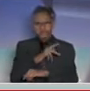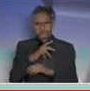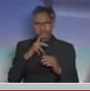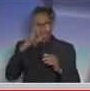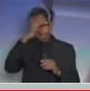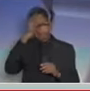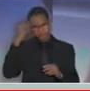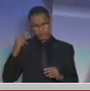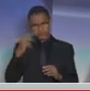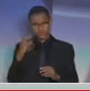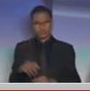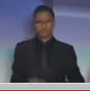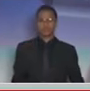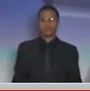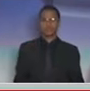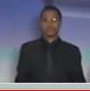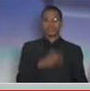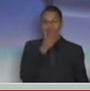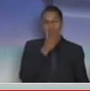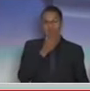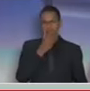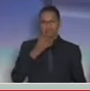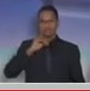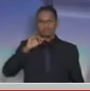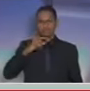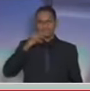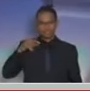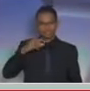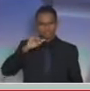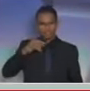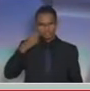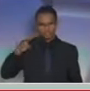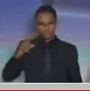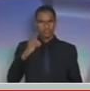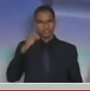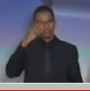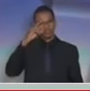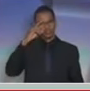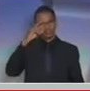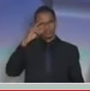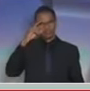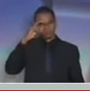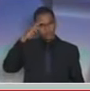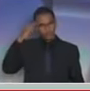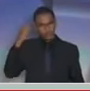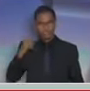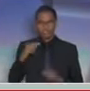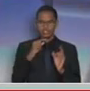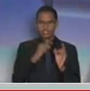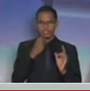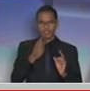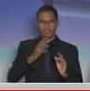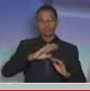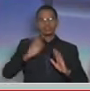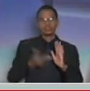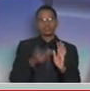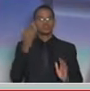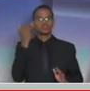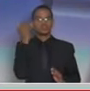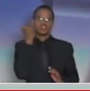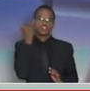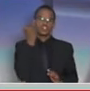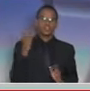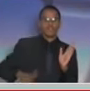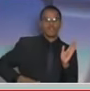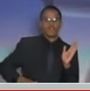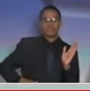a cidade de São Paulo. João Dória começou o dia irritado com a greve, chamou os manifestantes de preguiçosos e vagabundos e disse